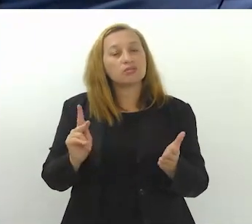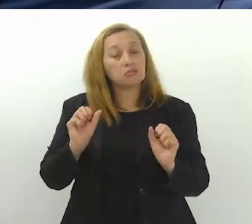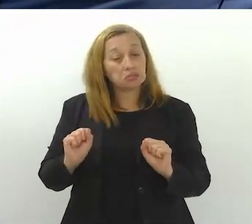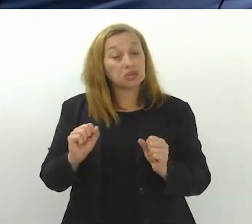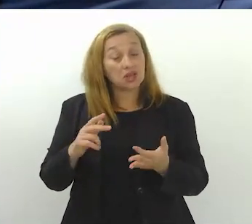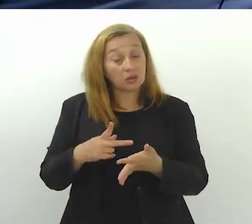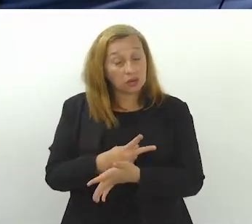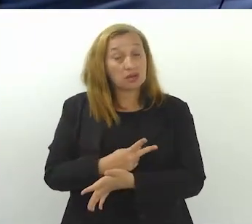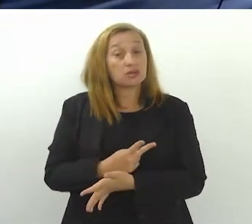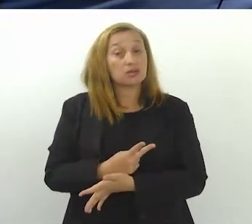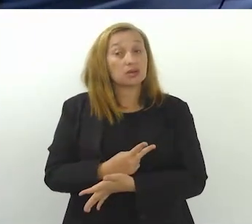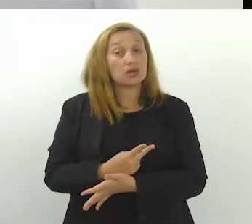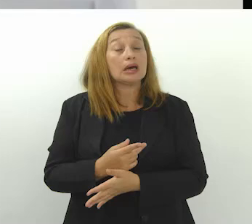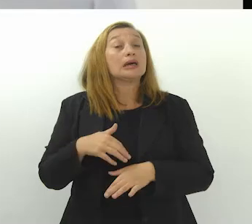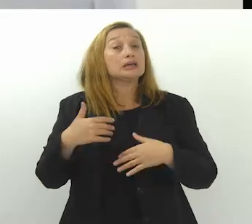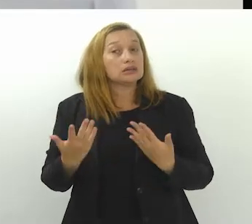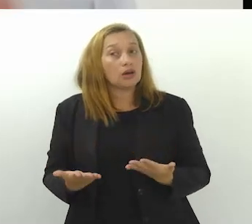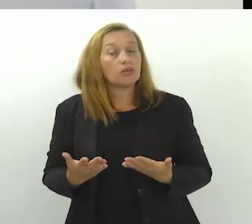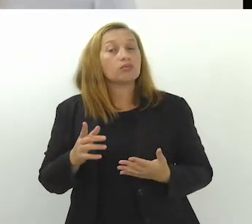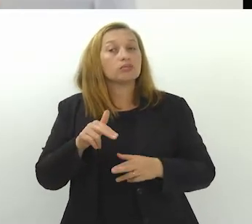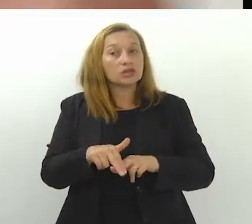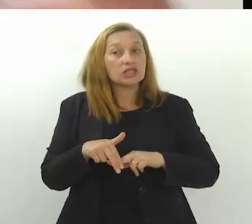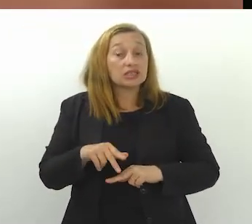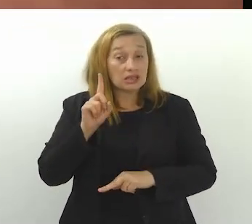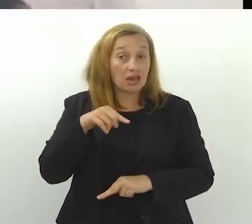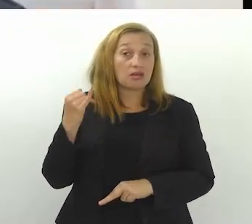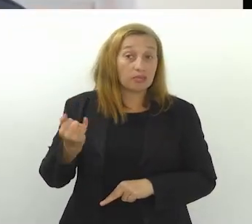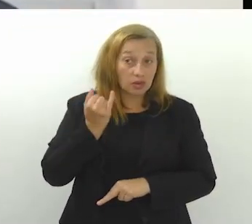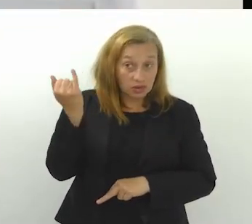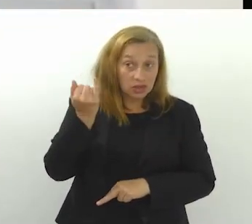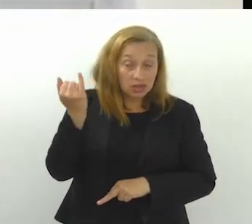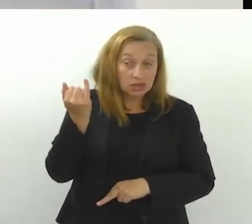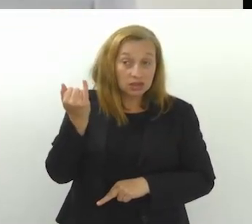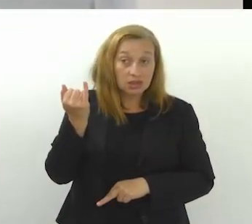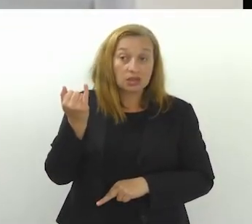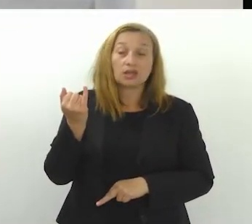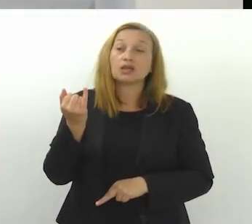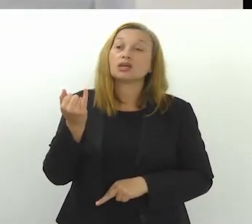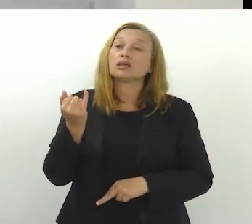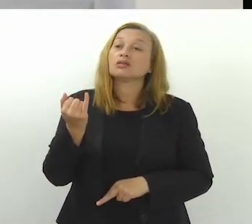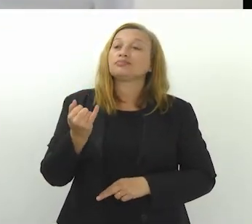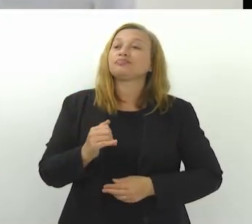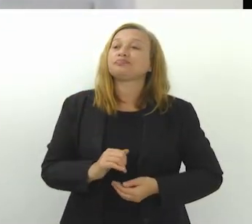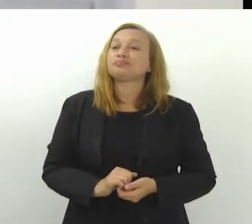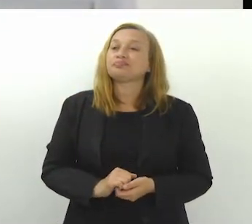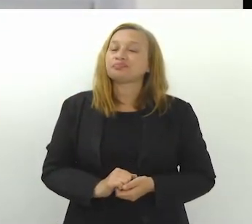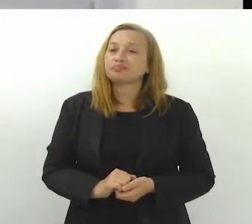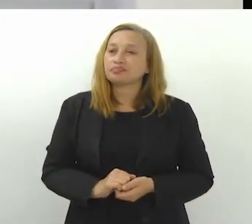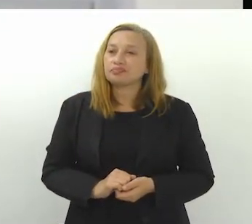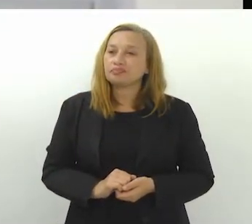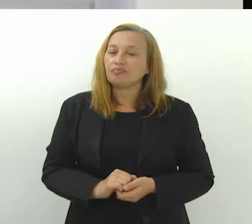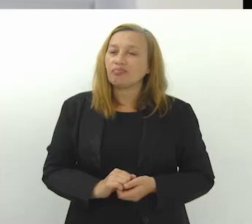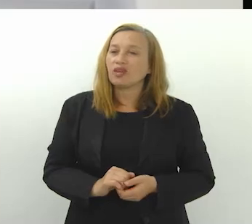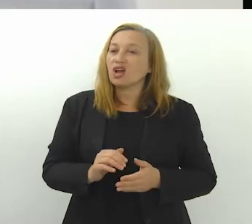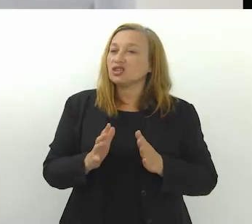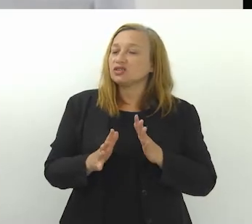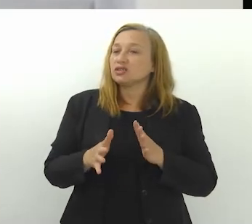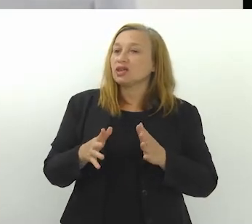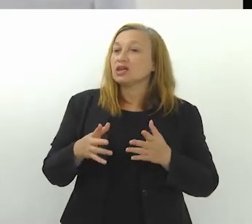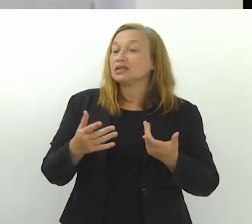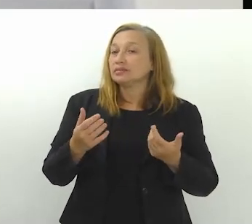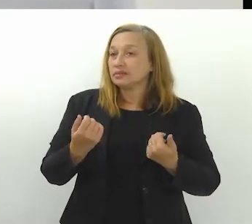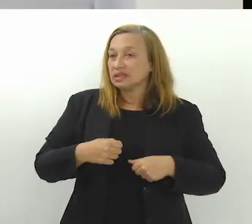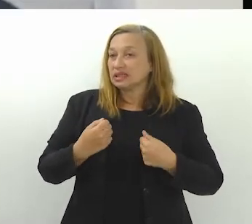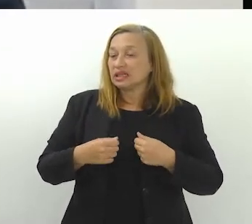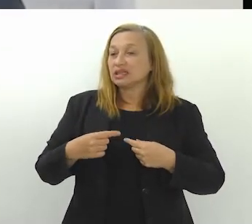isso eventualmente poderia Pois é. acontecer. Então, por isso que é tão importante, eu estou forçando, né, que além, né, de mediação de conflito, que